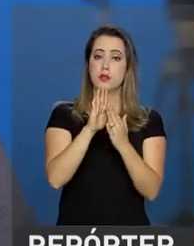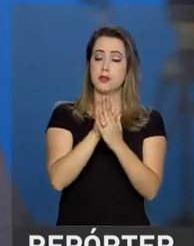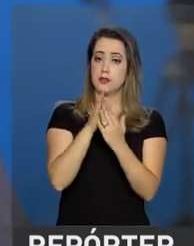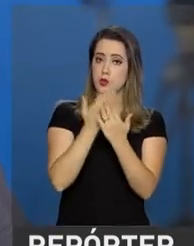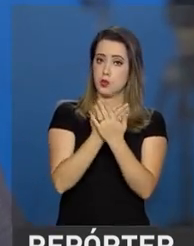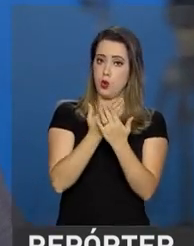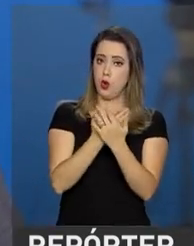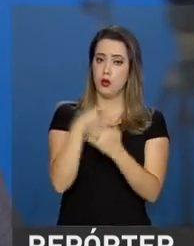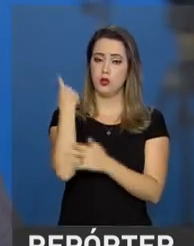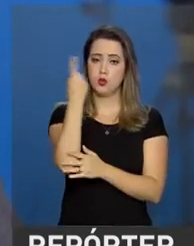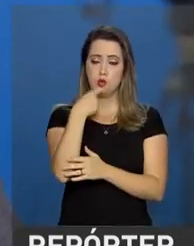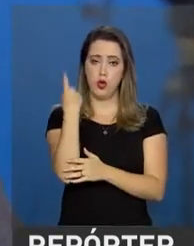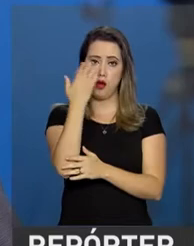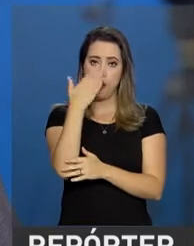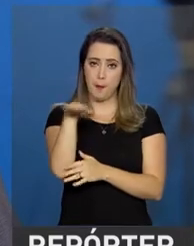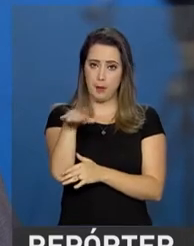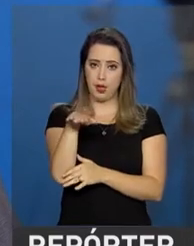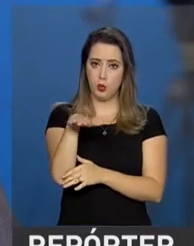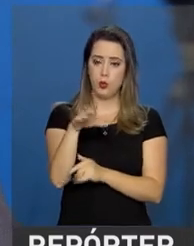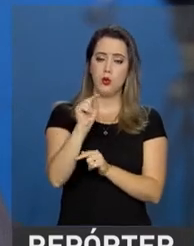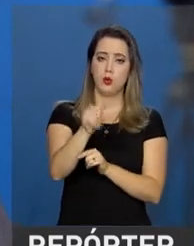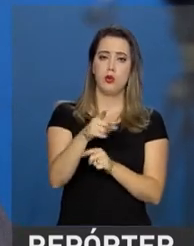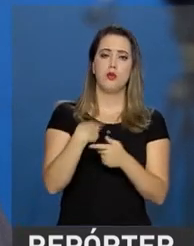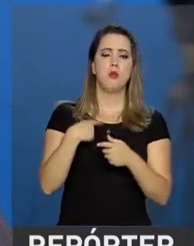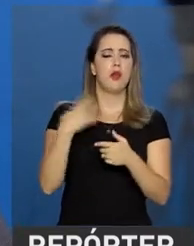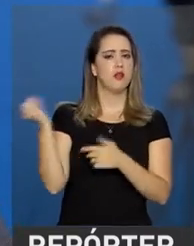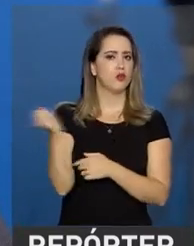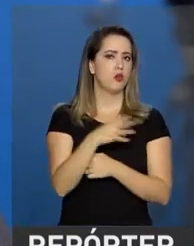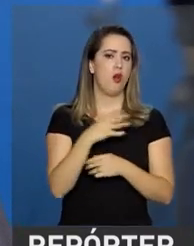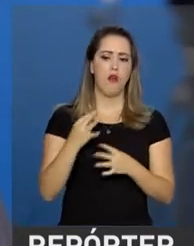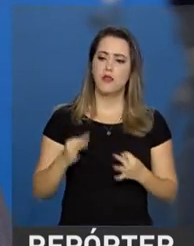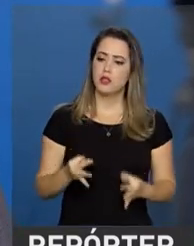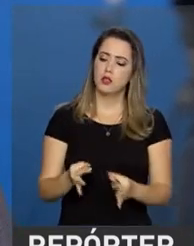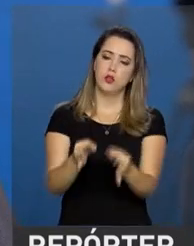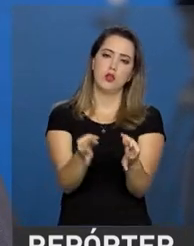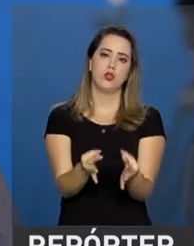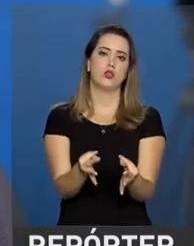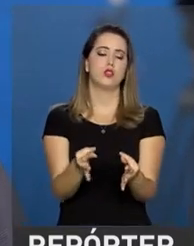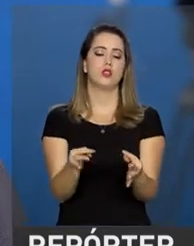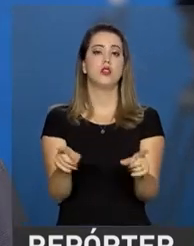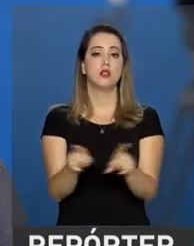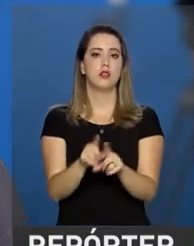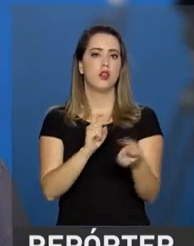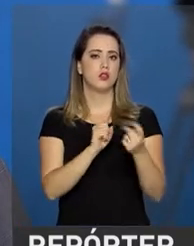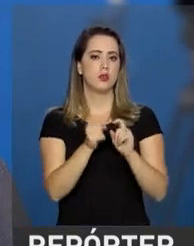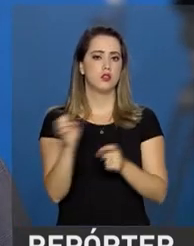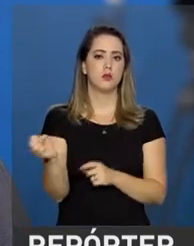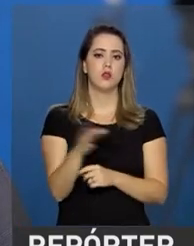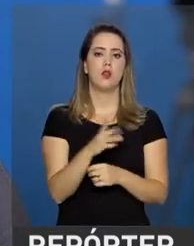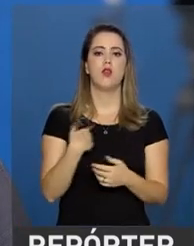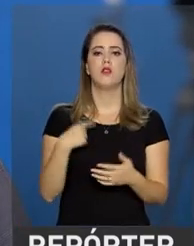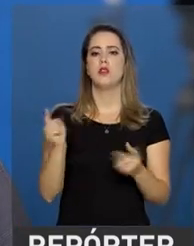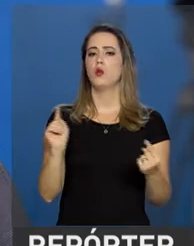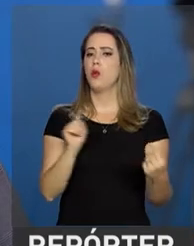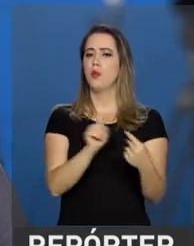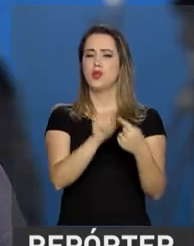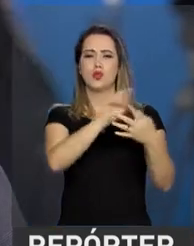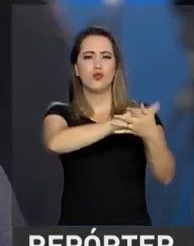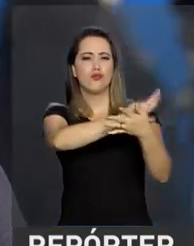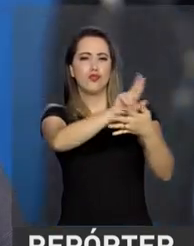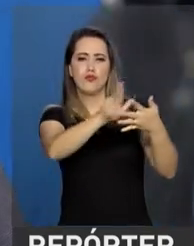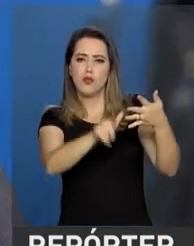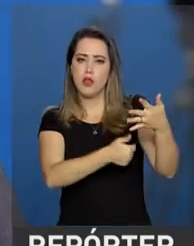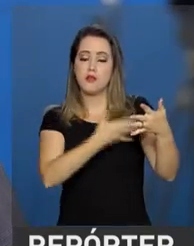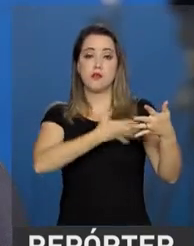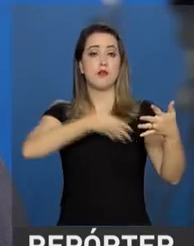buscando uma metodologia gerencial moderna para a escola e trabalhando metas e que melhore